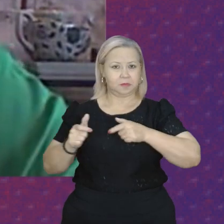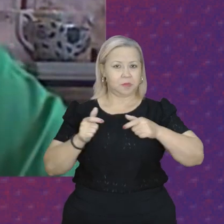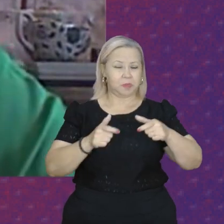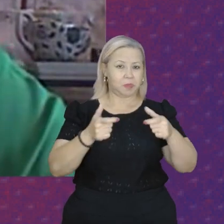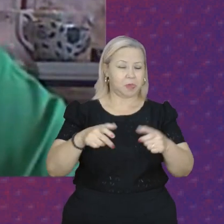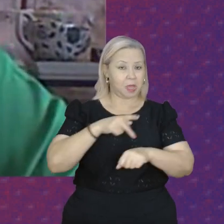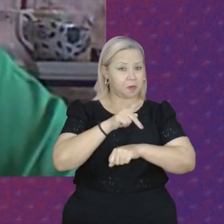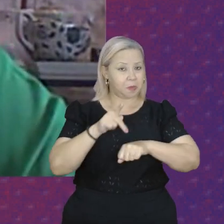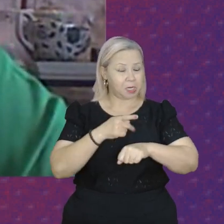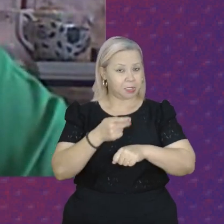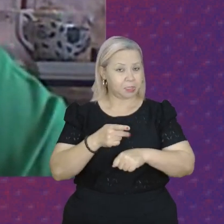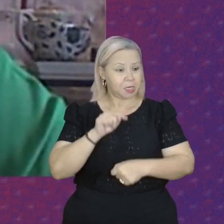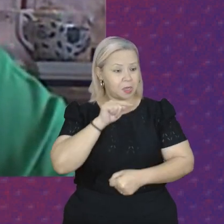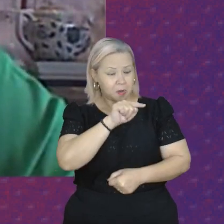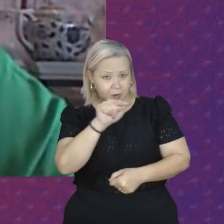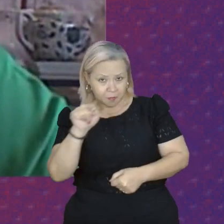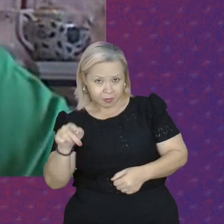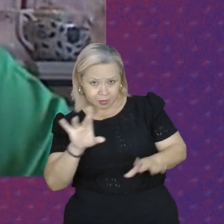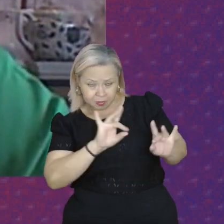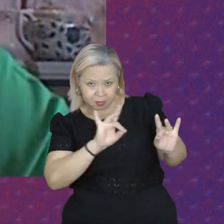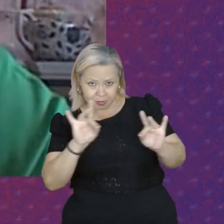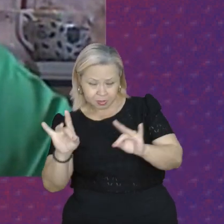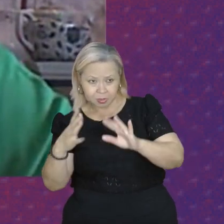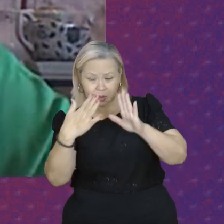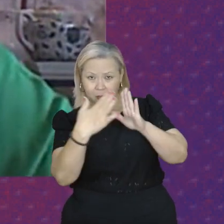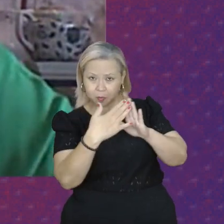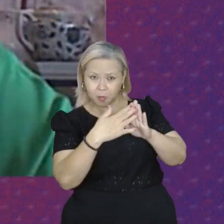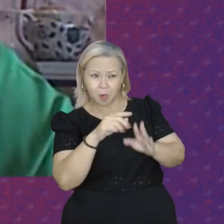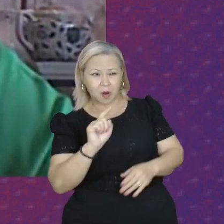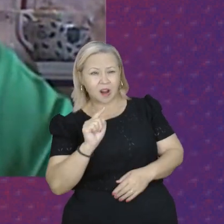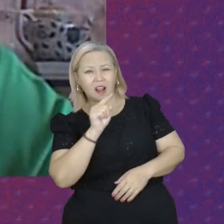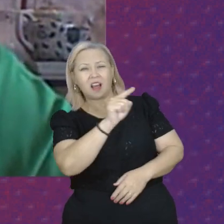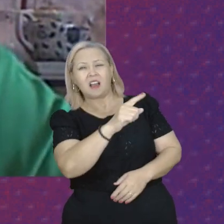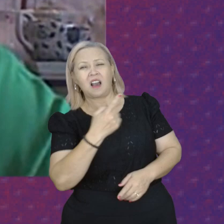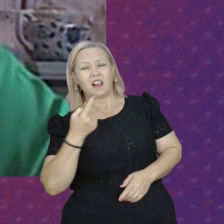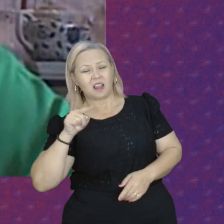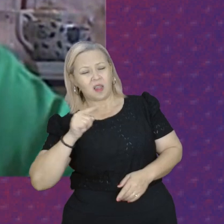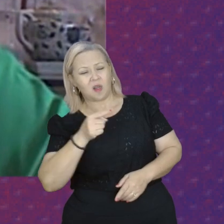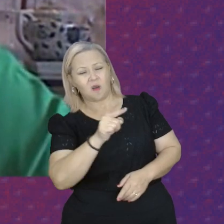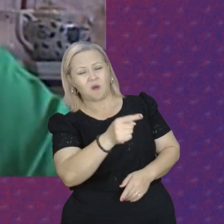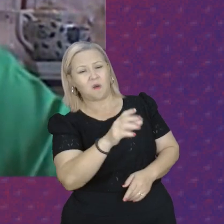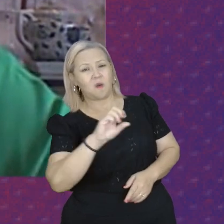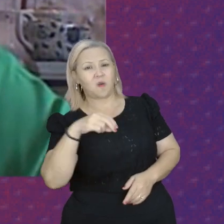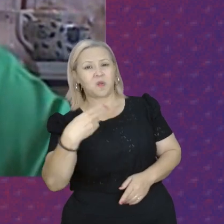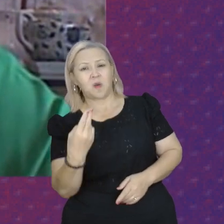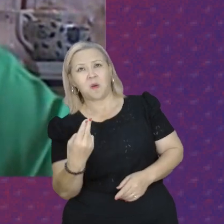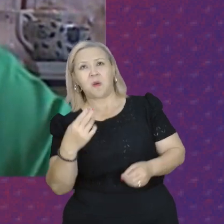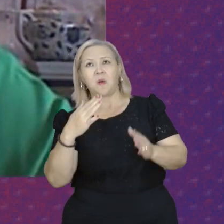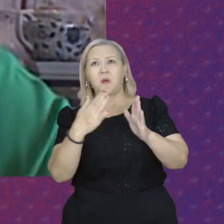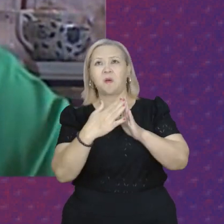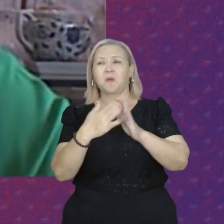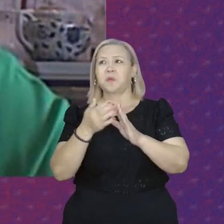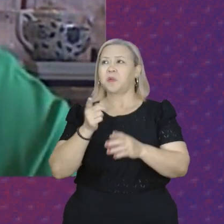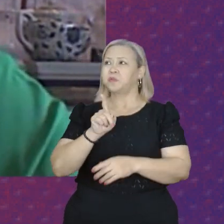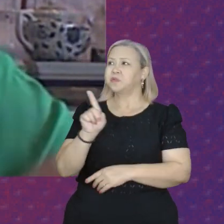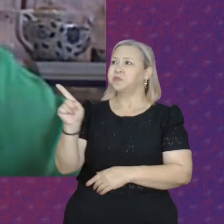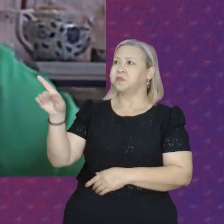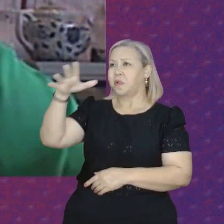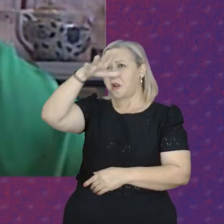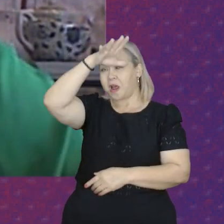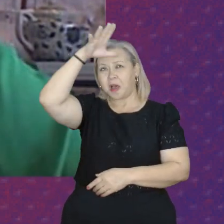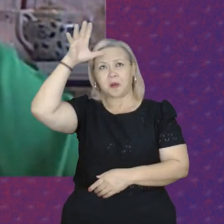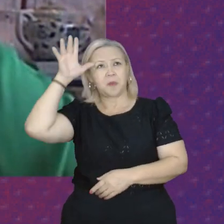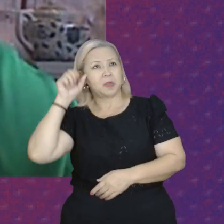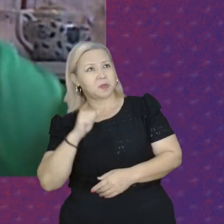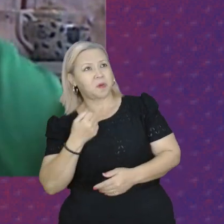que nos assistem, não é, quem mora lá em Quixadá, ou quem mora lá em São Gabriel da Cachoeira, no Amazonas, ou quem